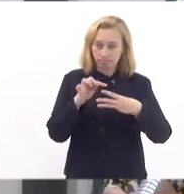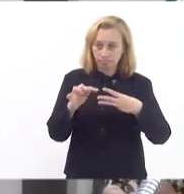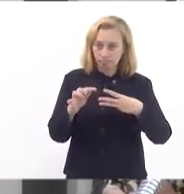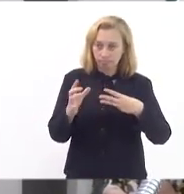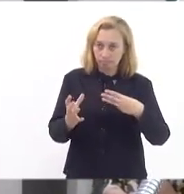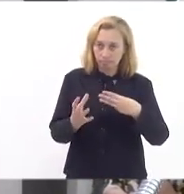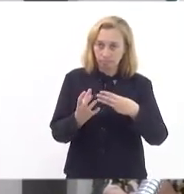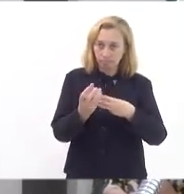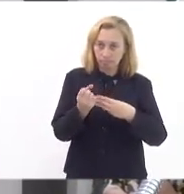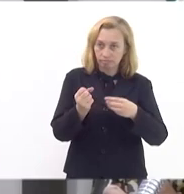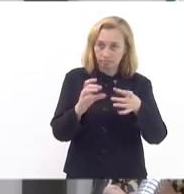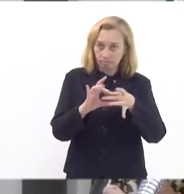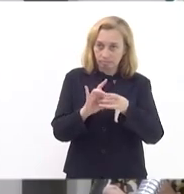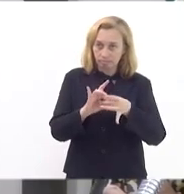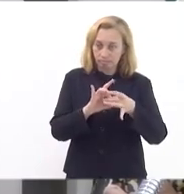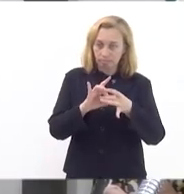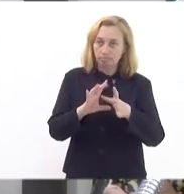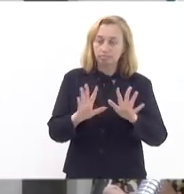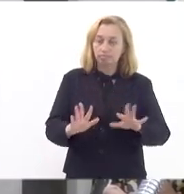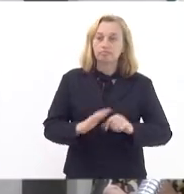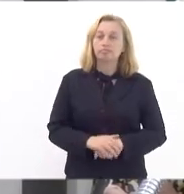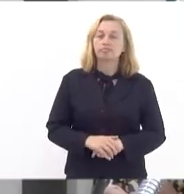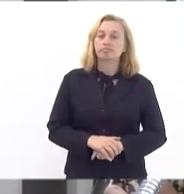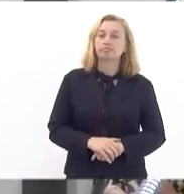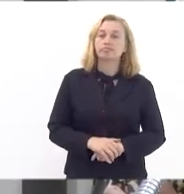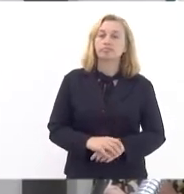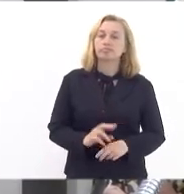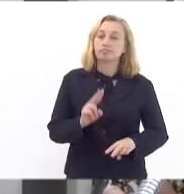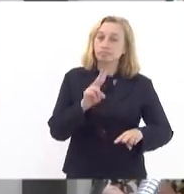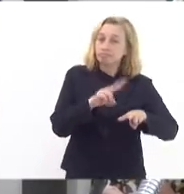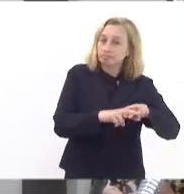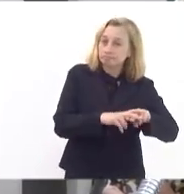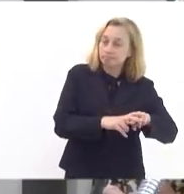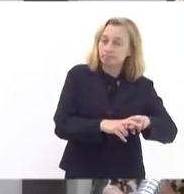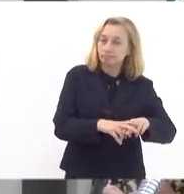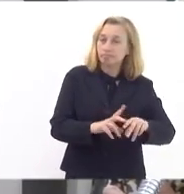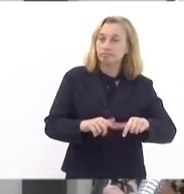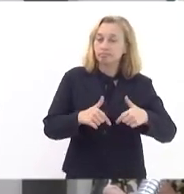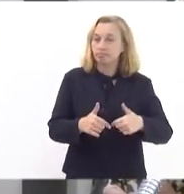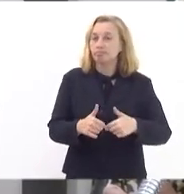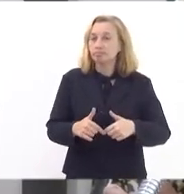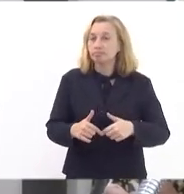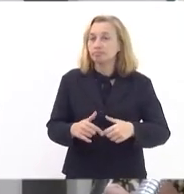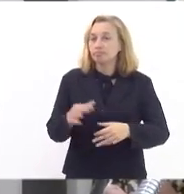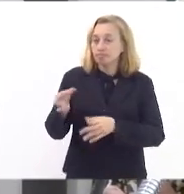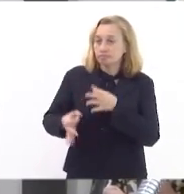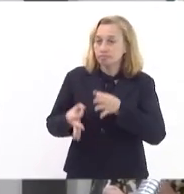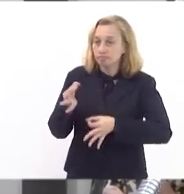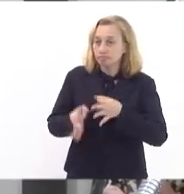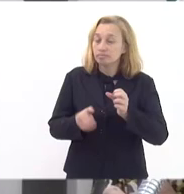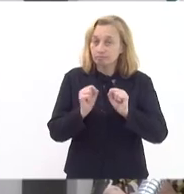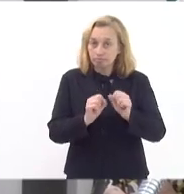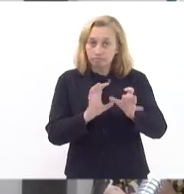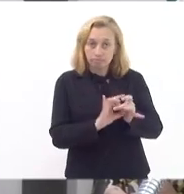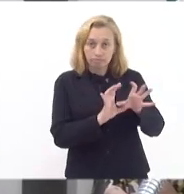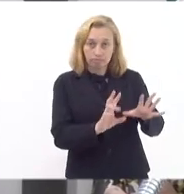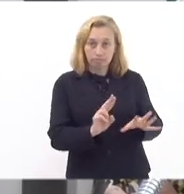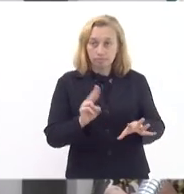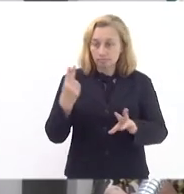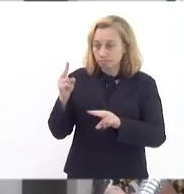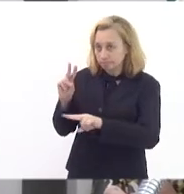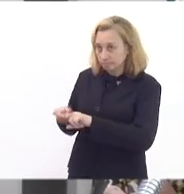descobre aprendiz ao tua e o judiciário ainda pode liberar